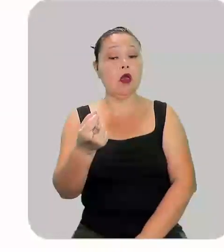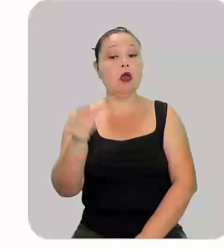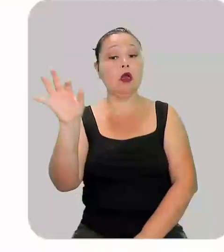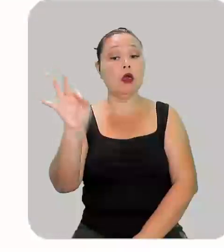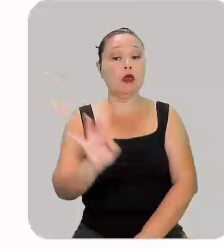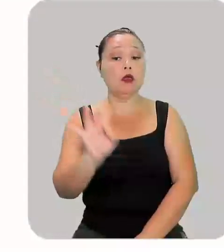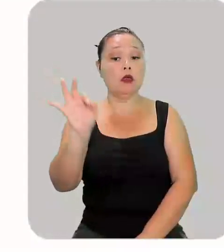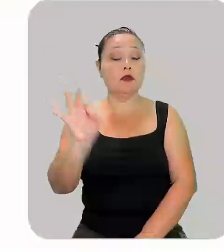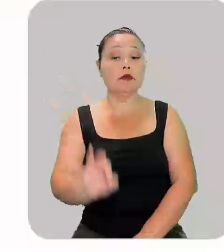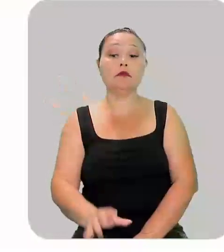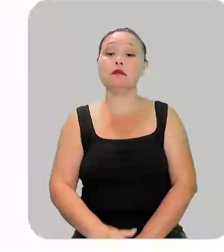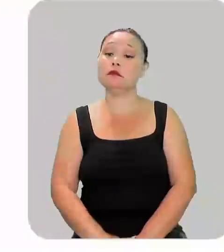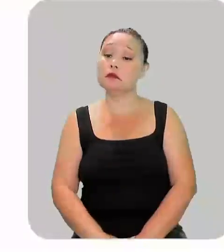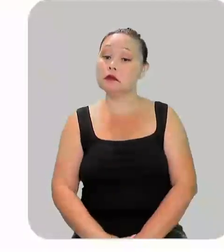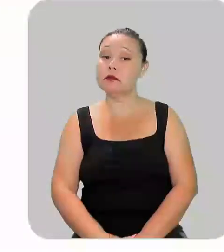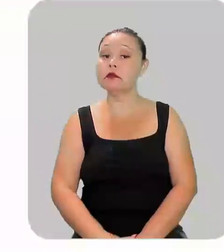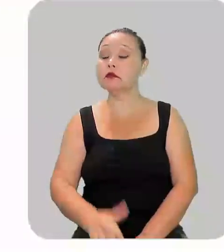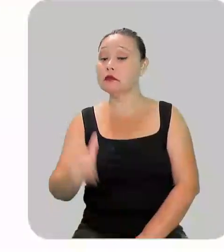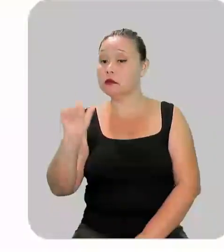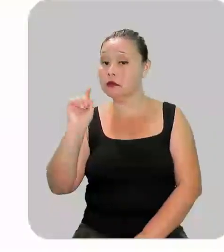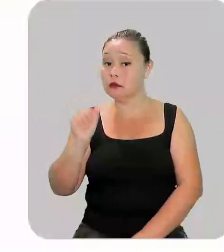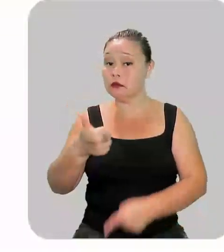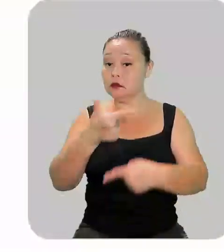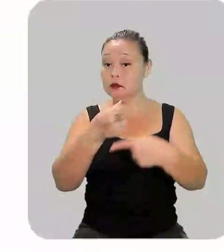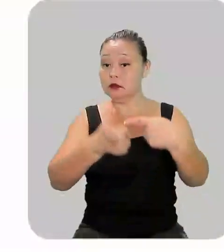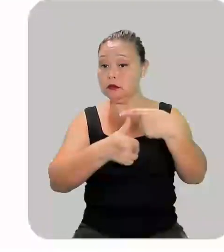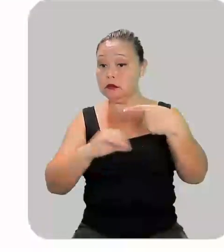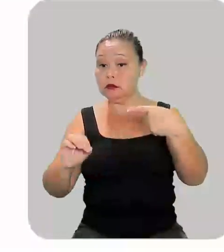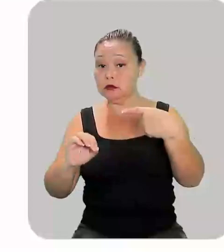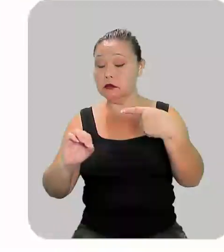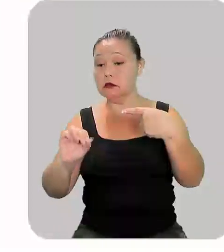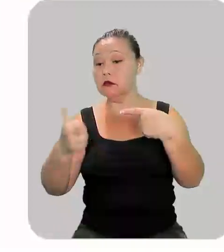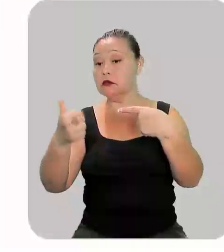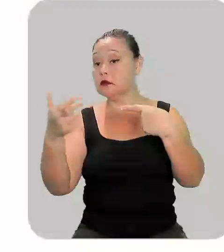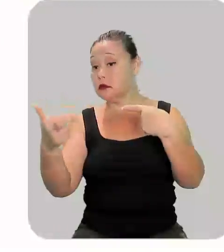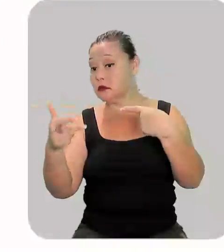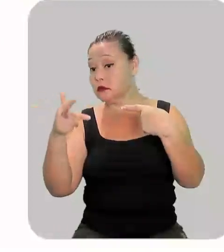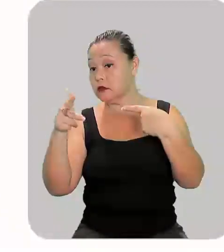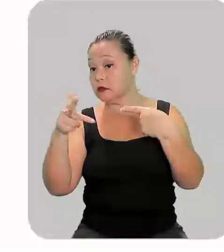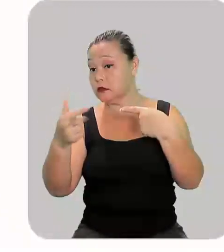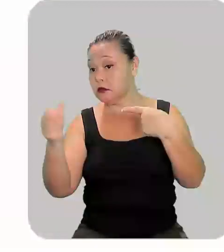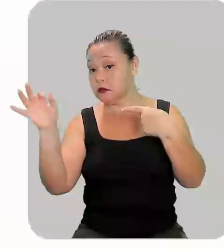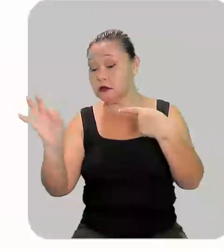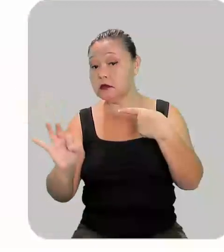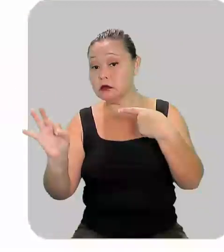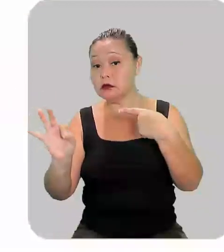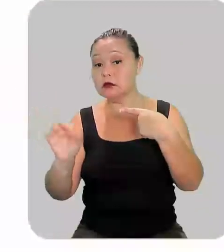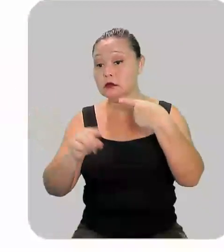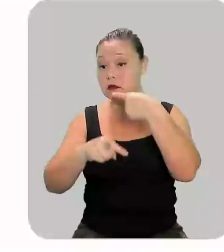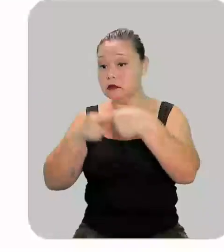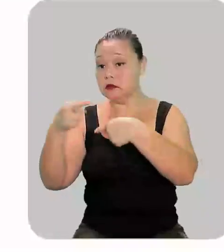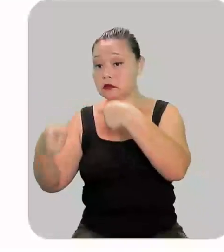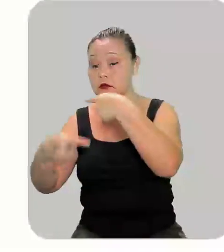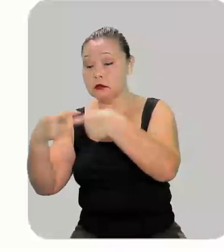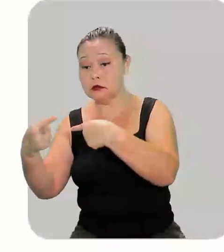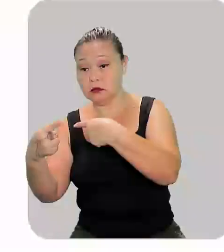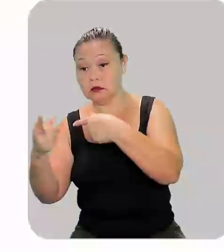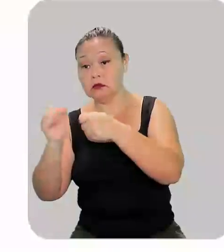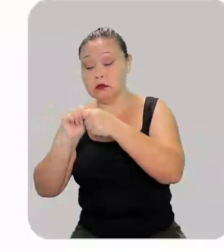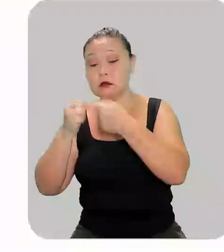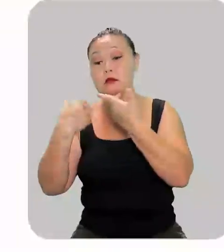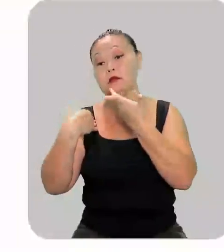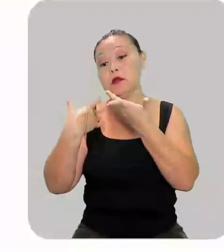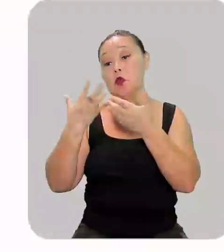por 100, que é o mesmo que 20%. Então, esse custo com transporte,